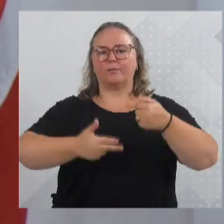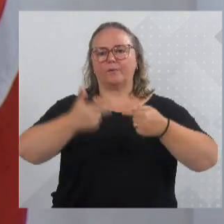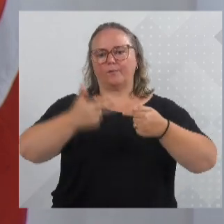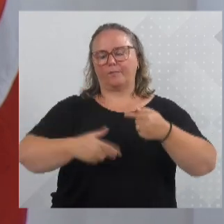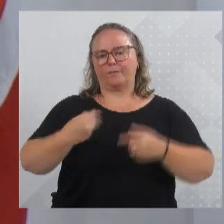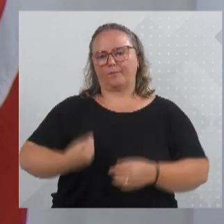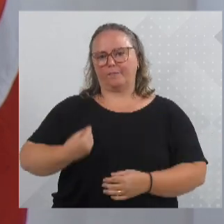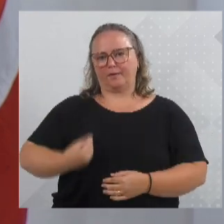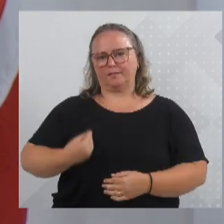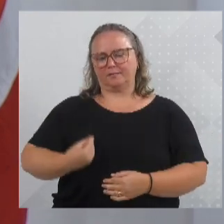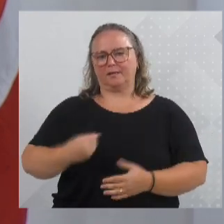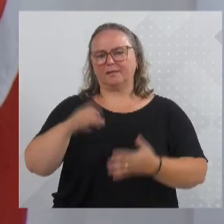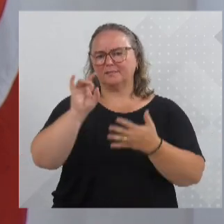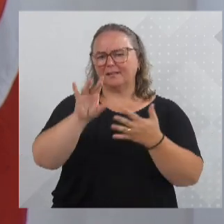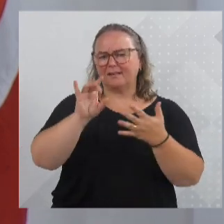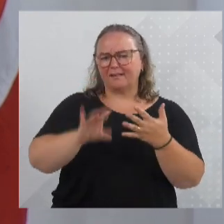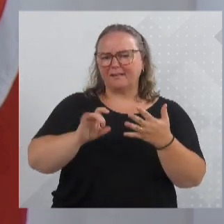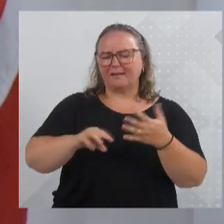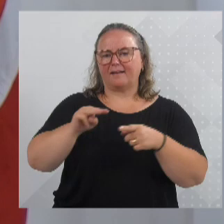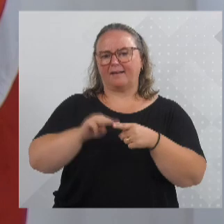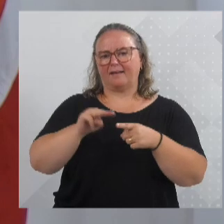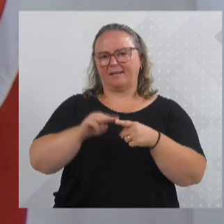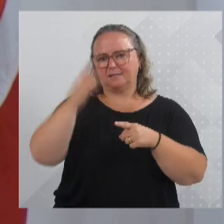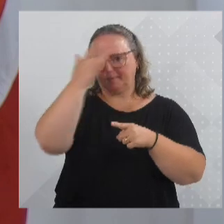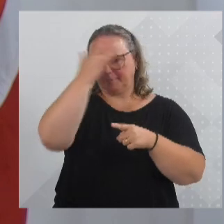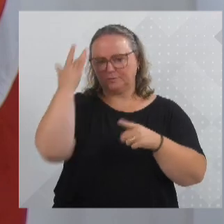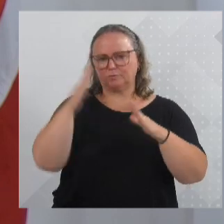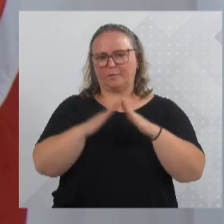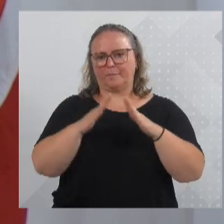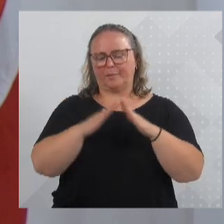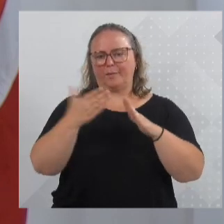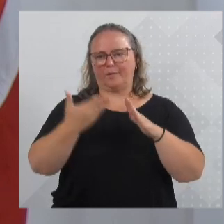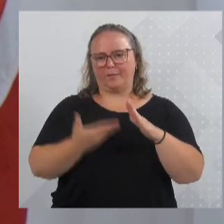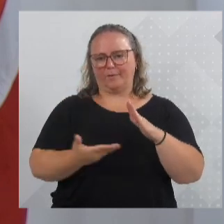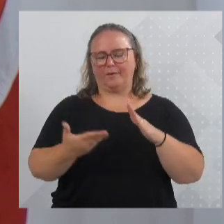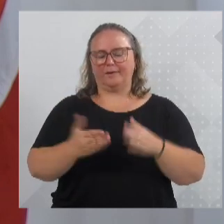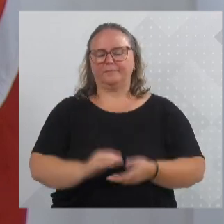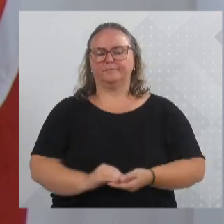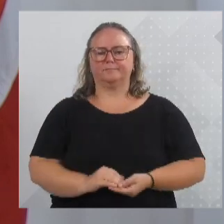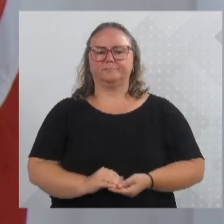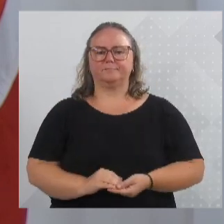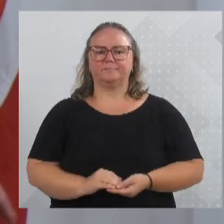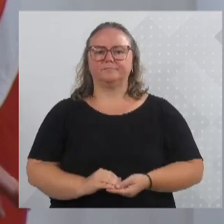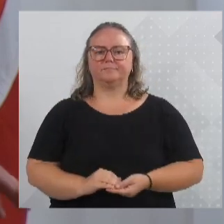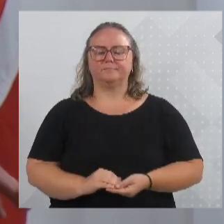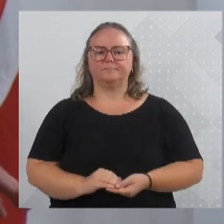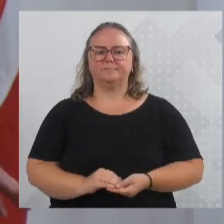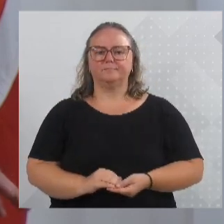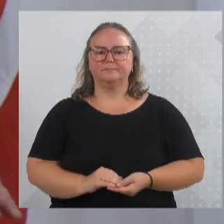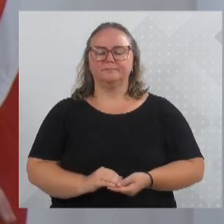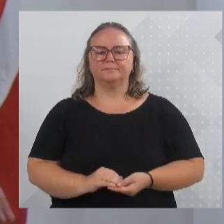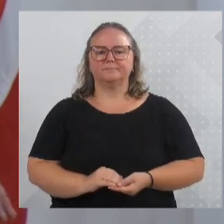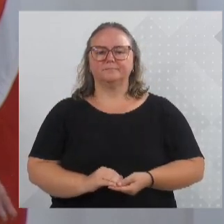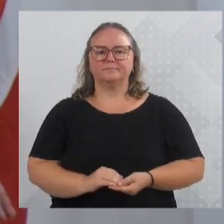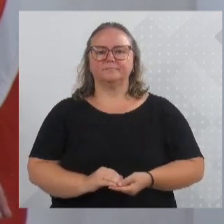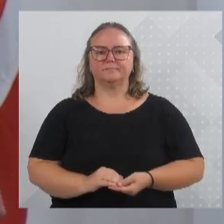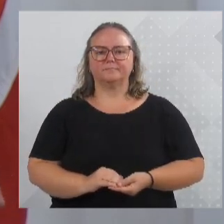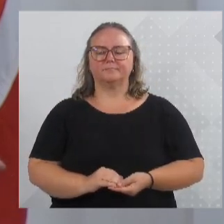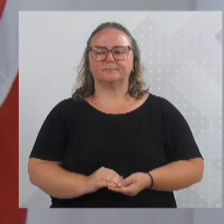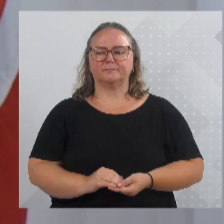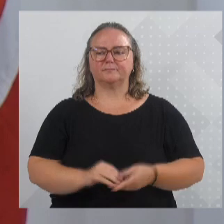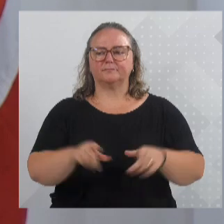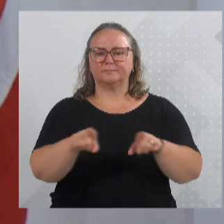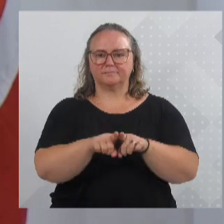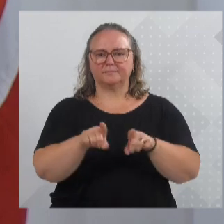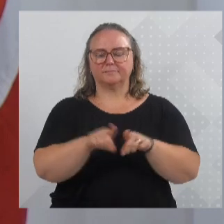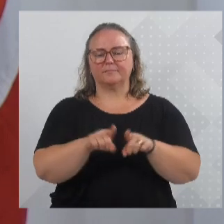para cada um dos munícipes de Blumenau, em especial os moradores dos nossos 35 bairros. E aqui eu não vou deixar de mencionar